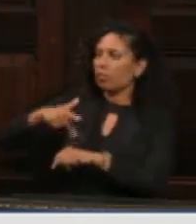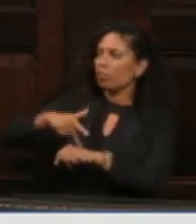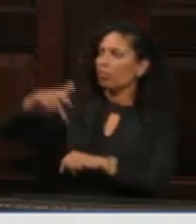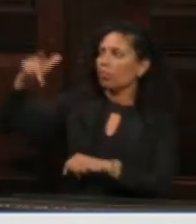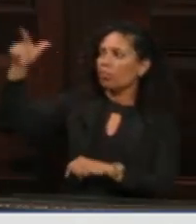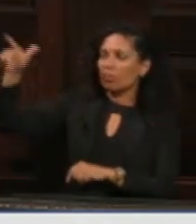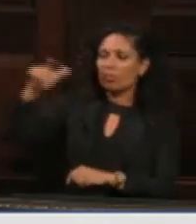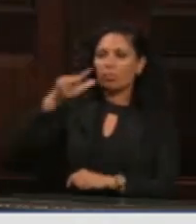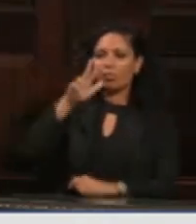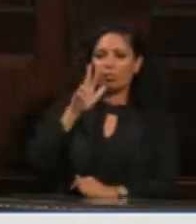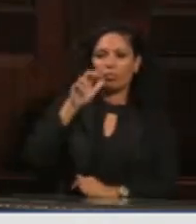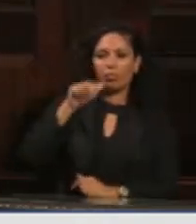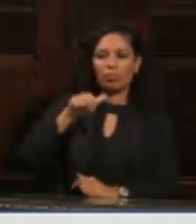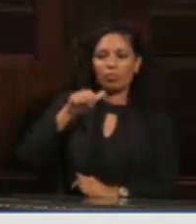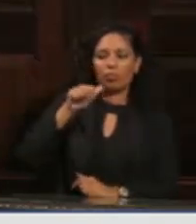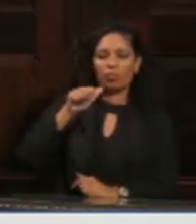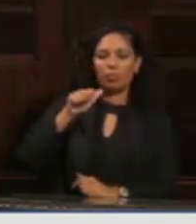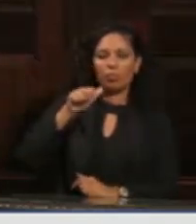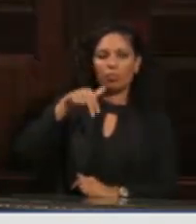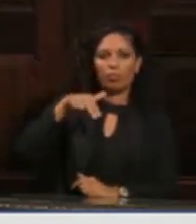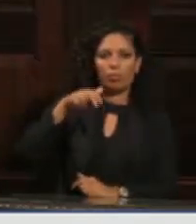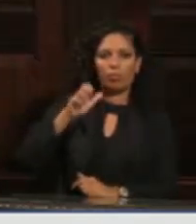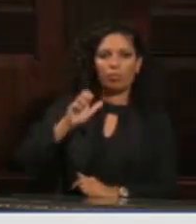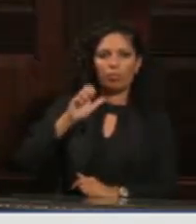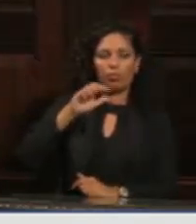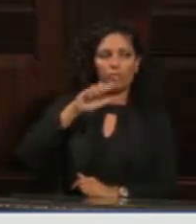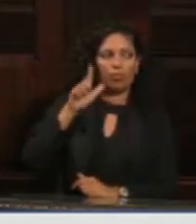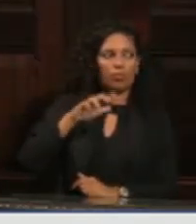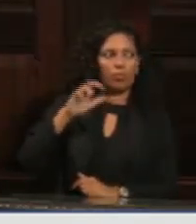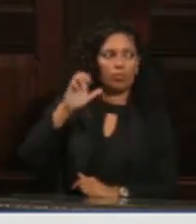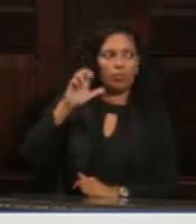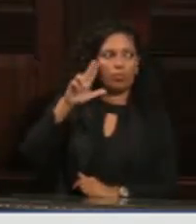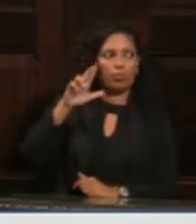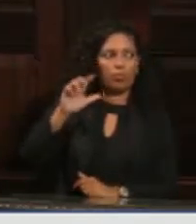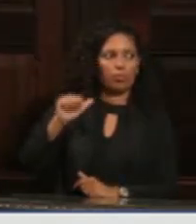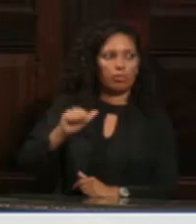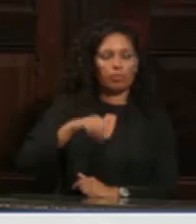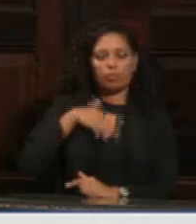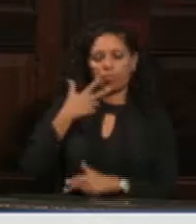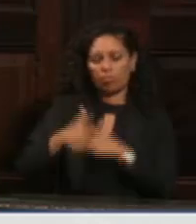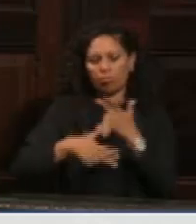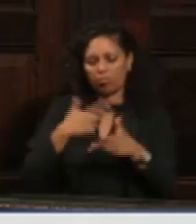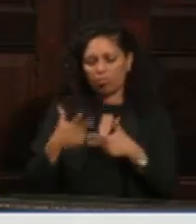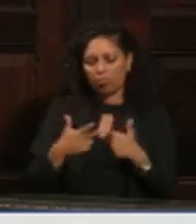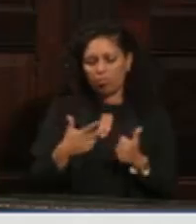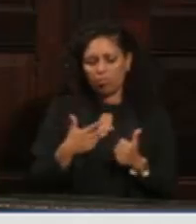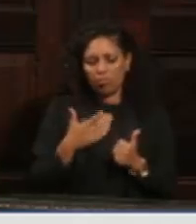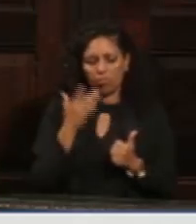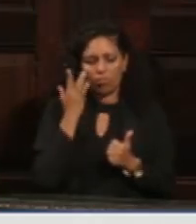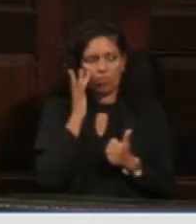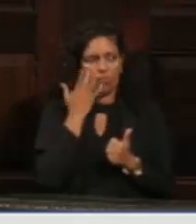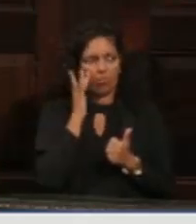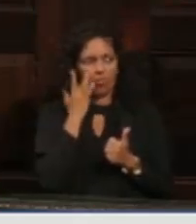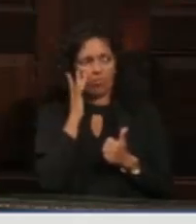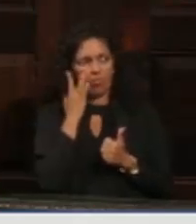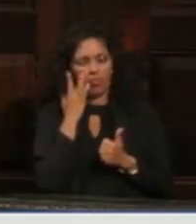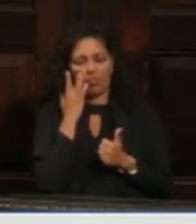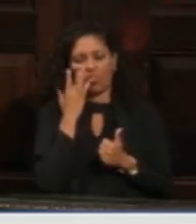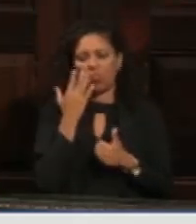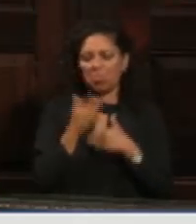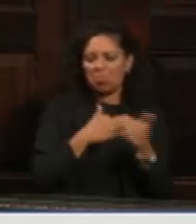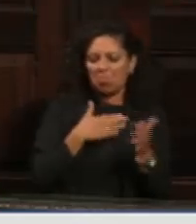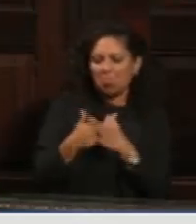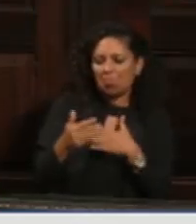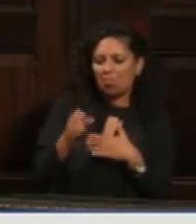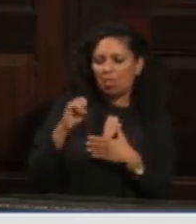porque a mim não me cabe fazer juízo de como votou ou como deixou de votar